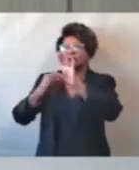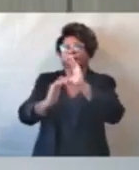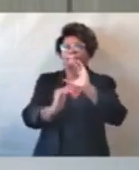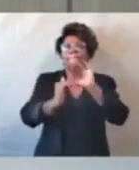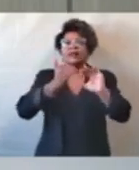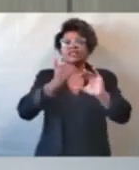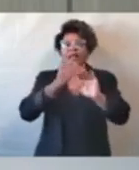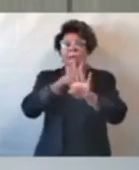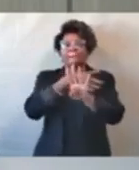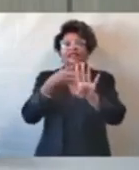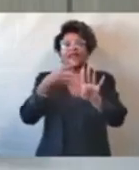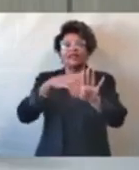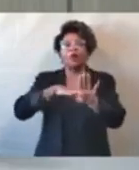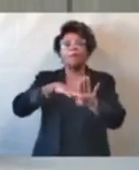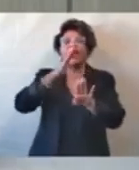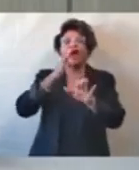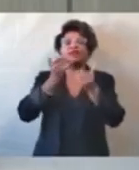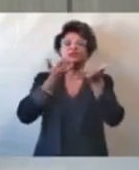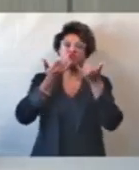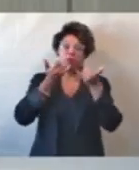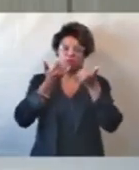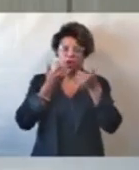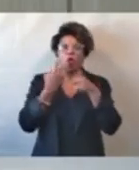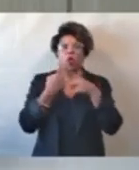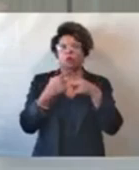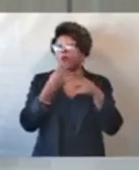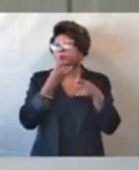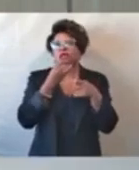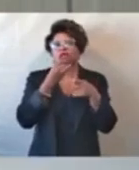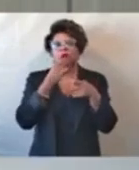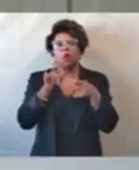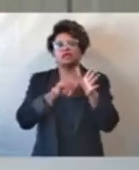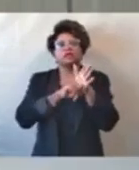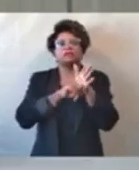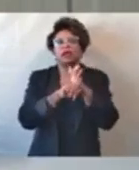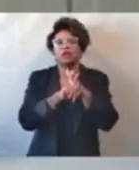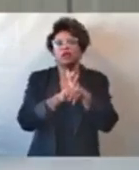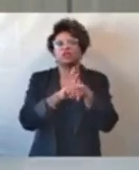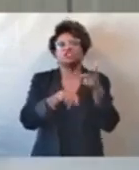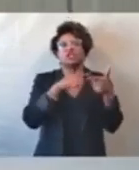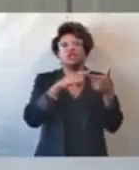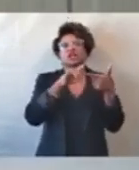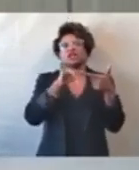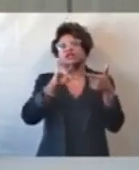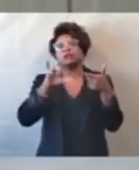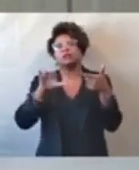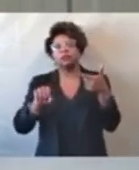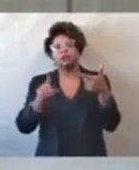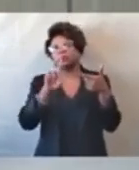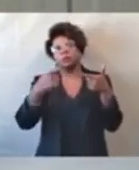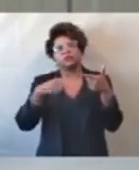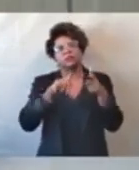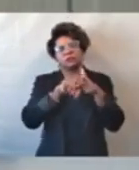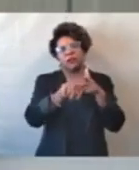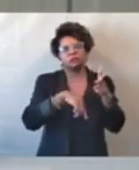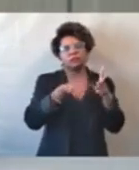mais níveis. Que aí, por exemplo, essas perguntas mesmo de quais são os tributos considerados, a gente não precisa de fazer, a gente já começaria a enxergar